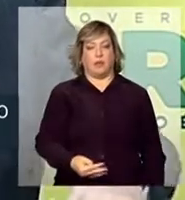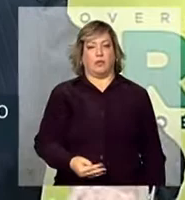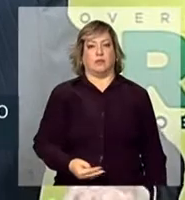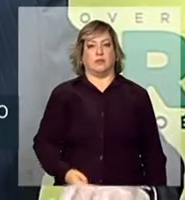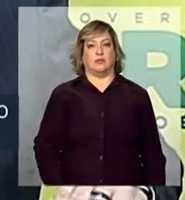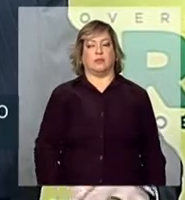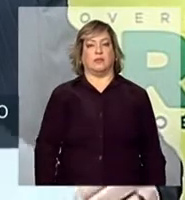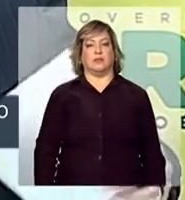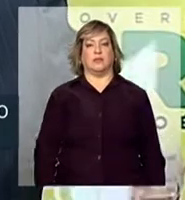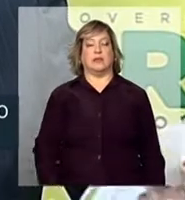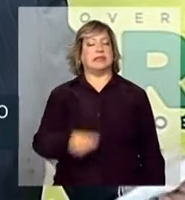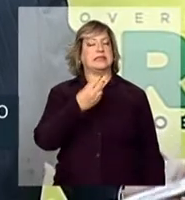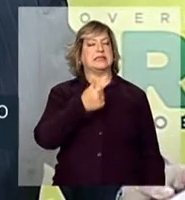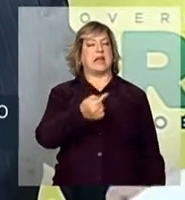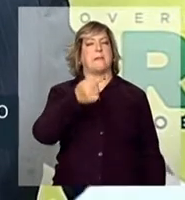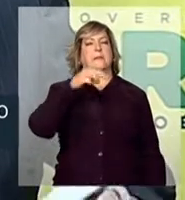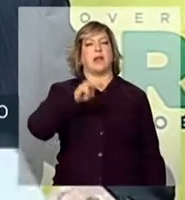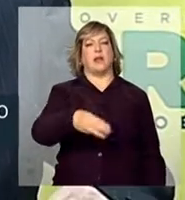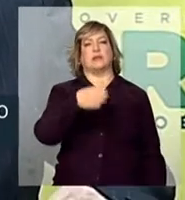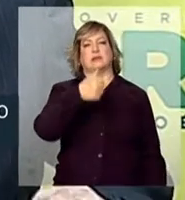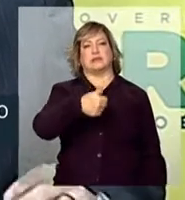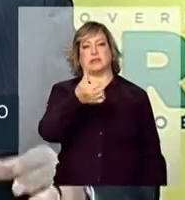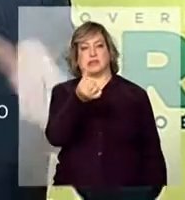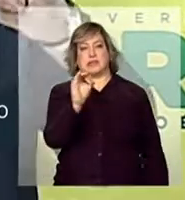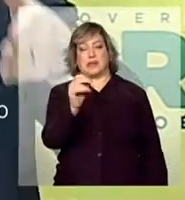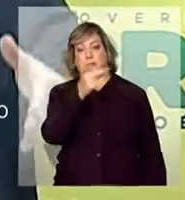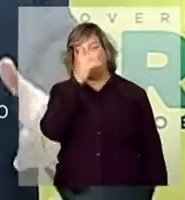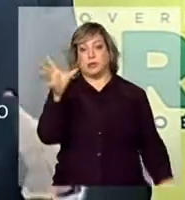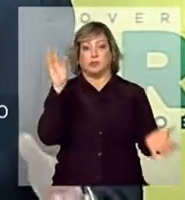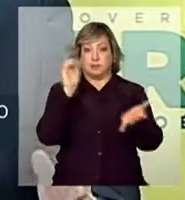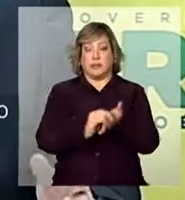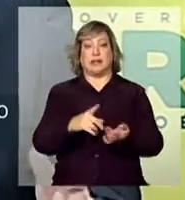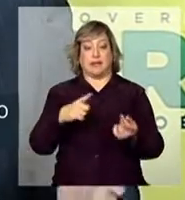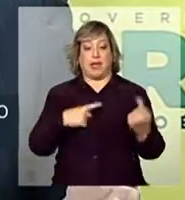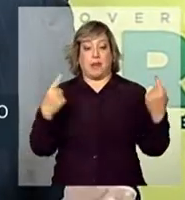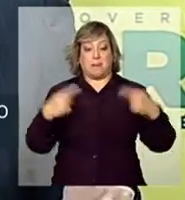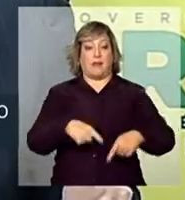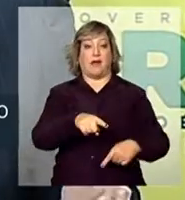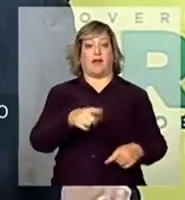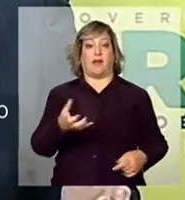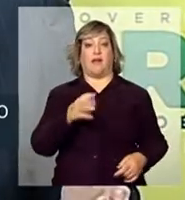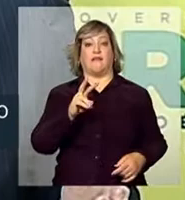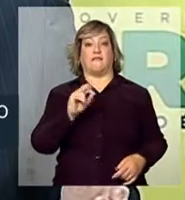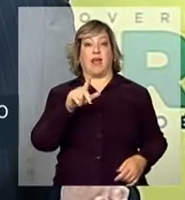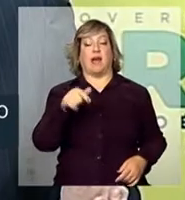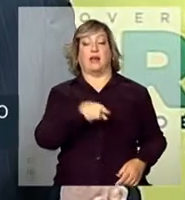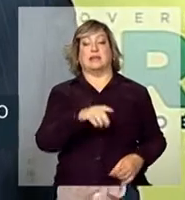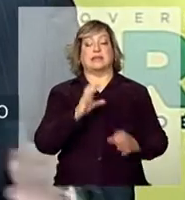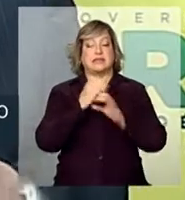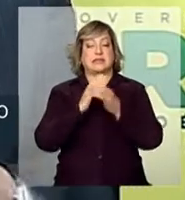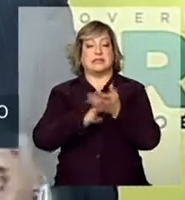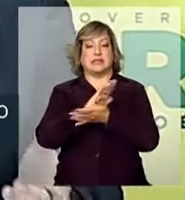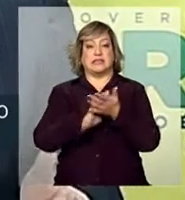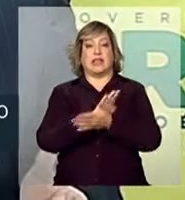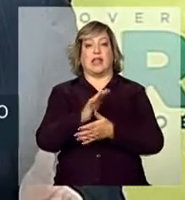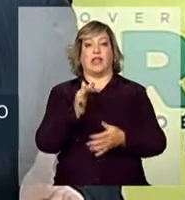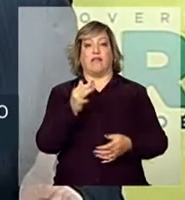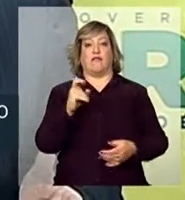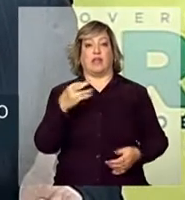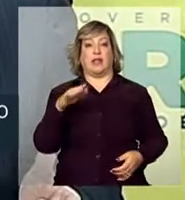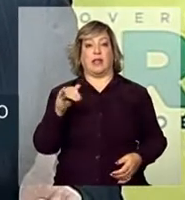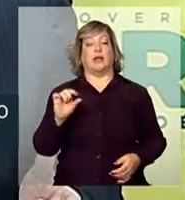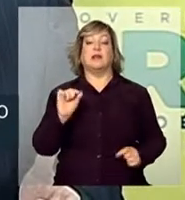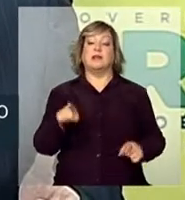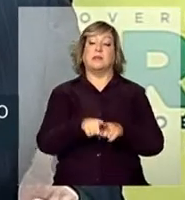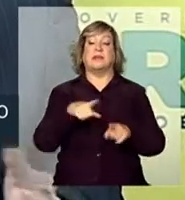milhões 160 mil inscritos que estão disputando a vaga também no Ciência sem Fronteira e aqueles que acho que não